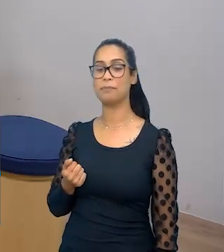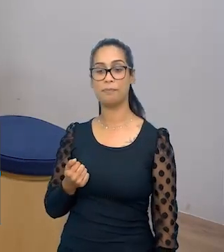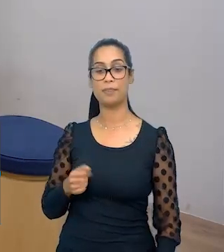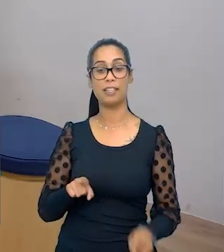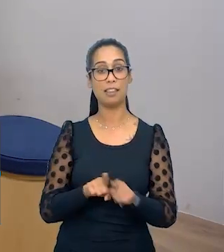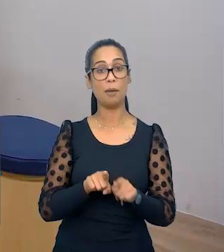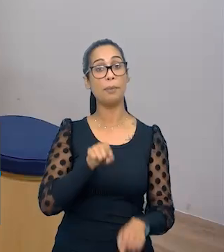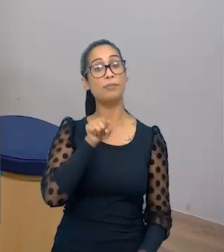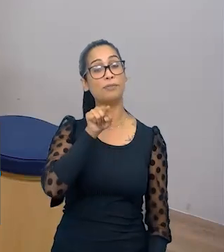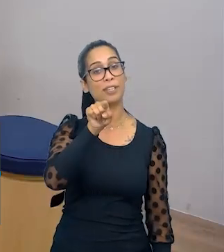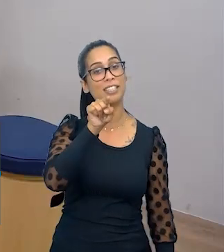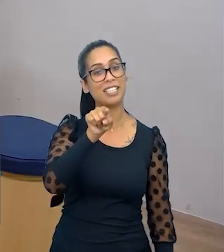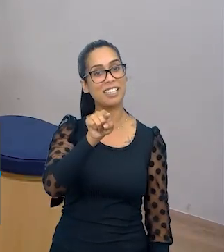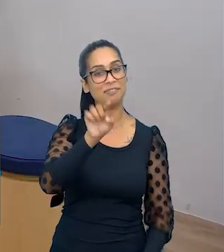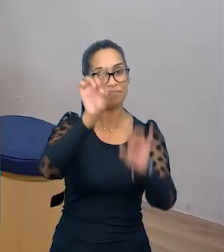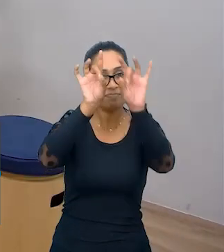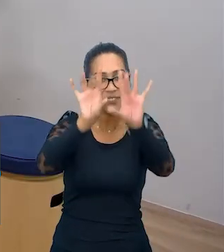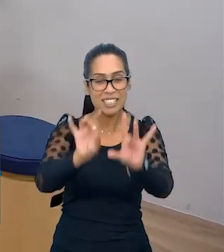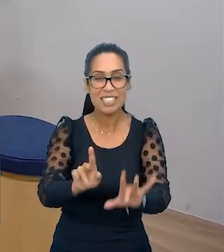sua participação, professor.